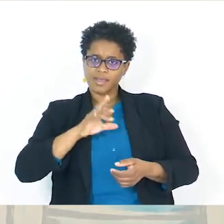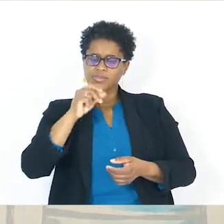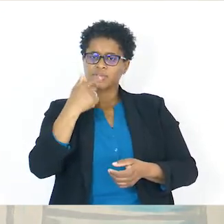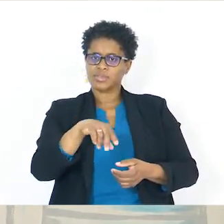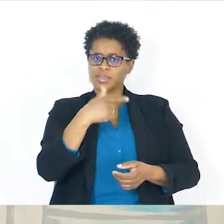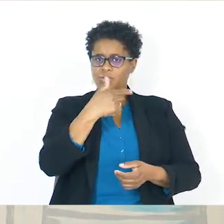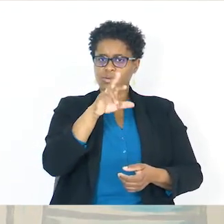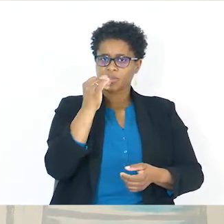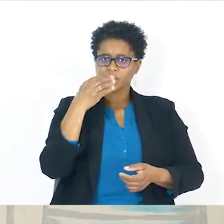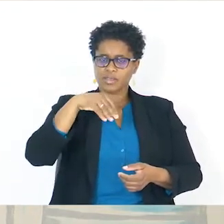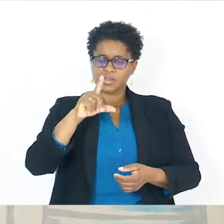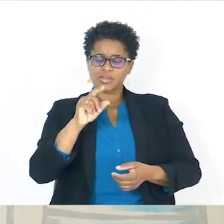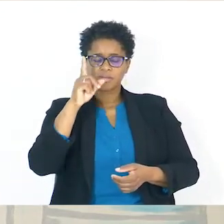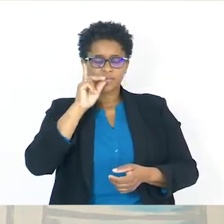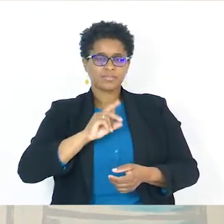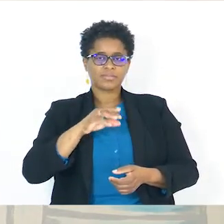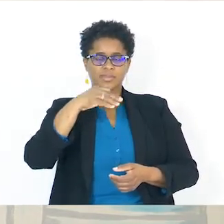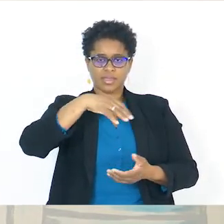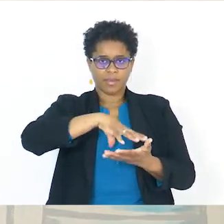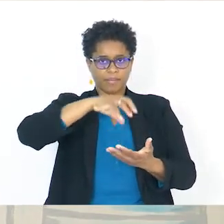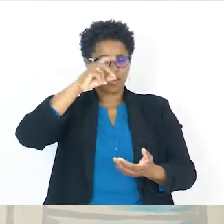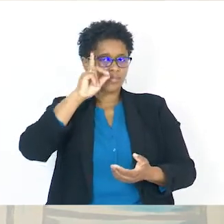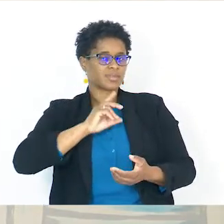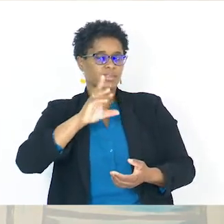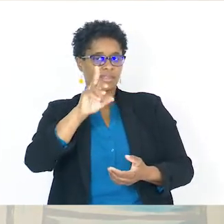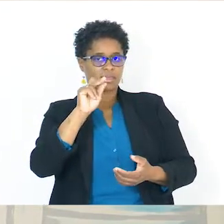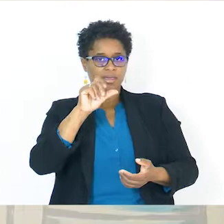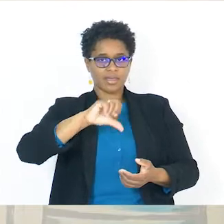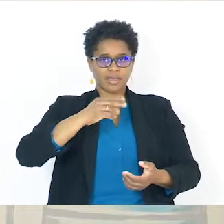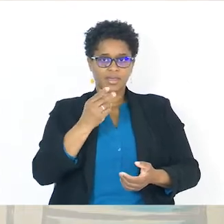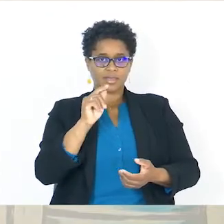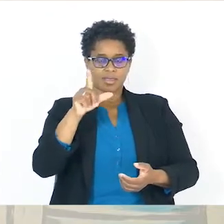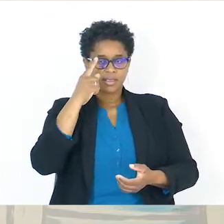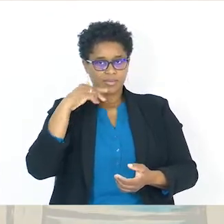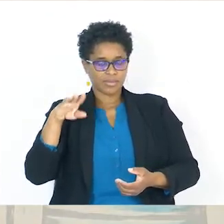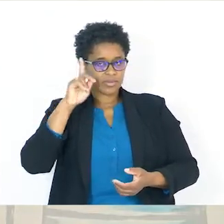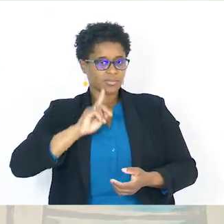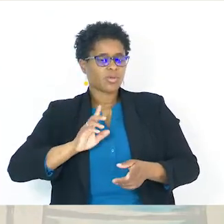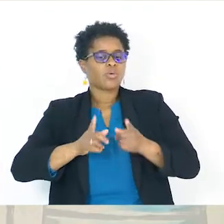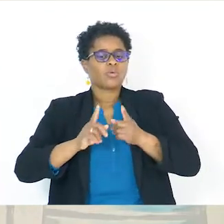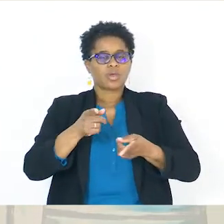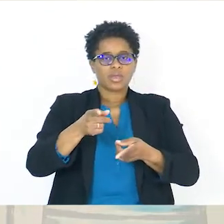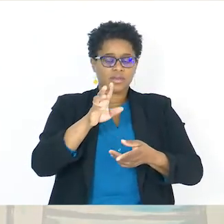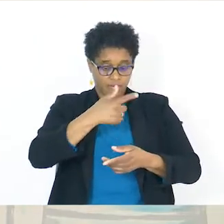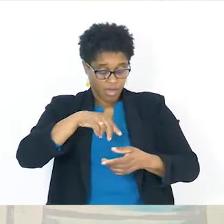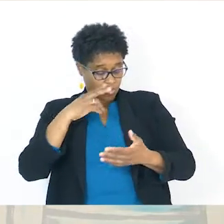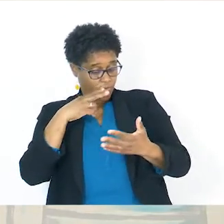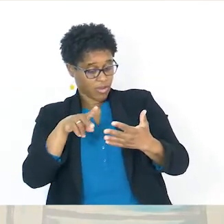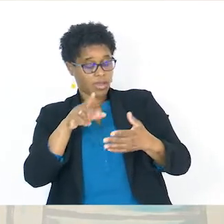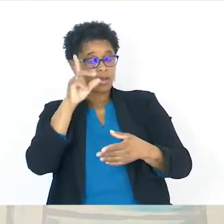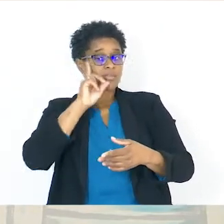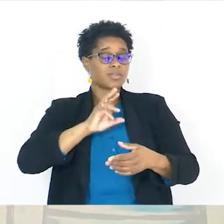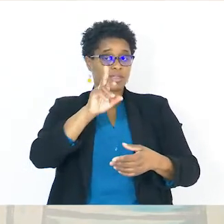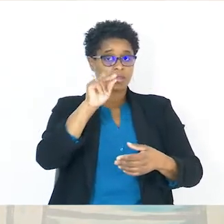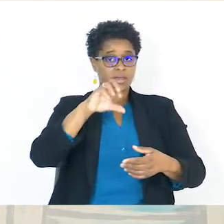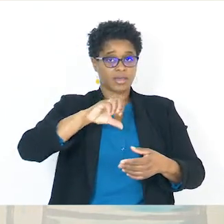o triplo das peras da Raquel, meninos e meninas. Então, o que significa? Vamos observar. A Raquel